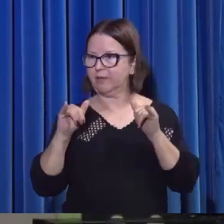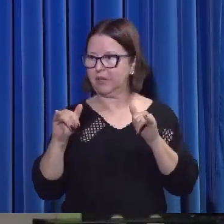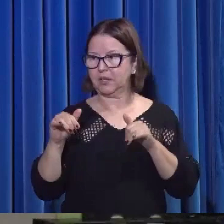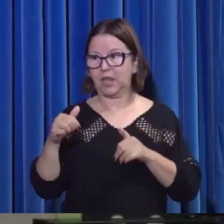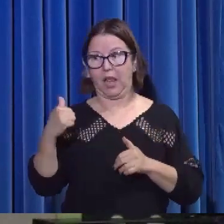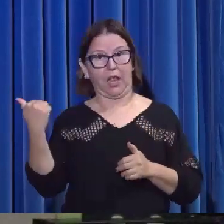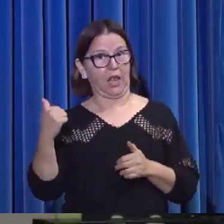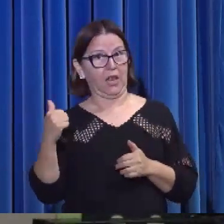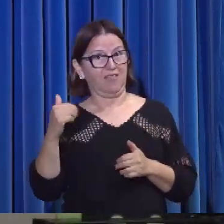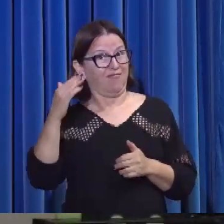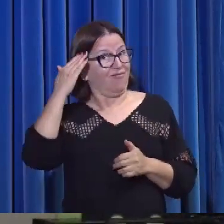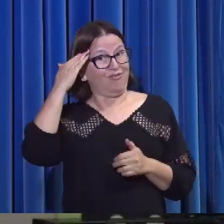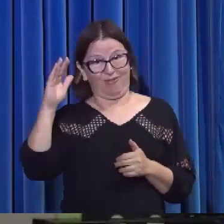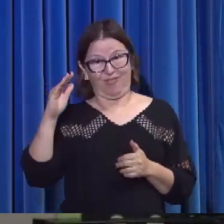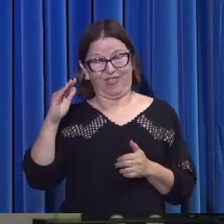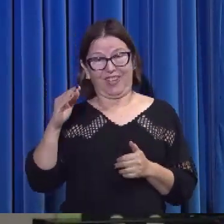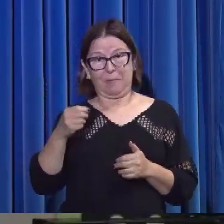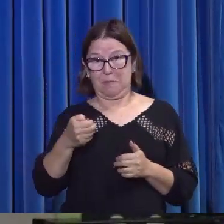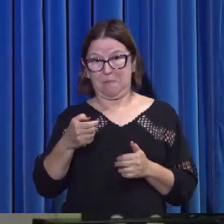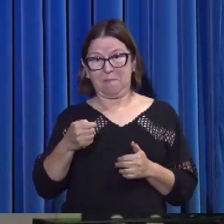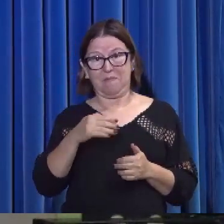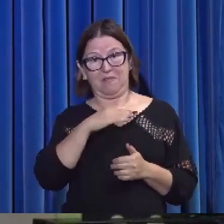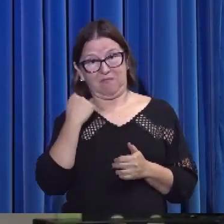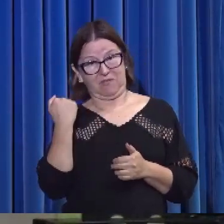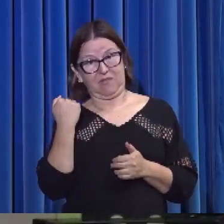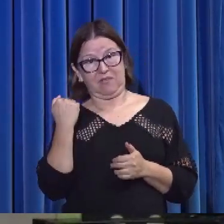Ele não sabe que ele vai morrer.